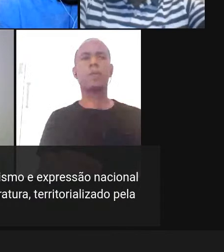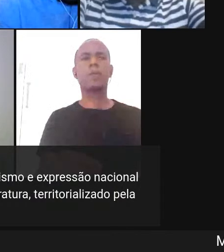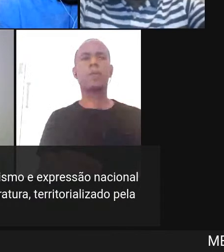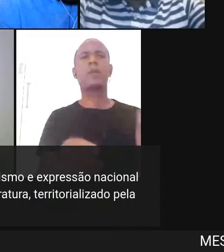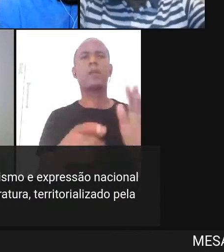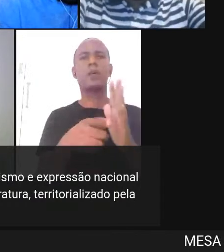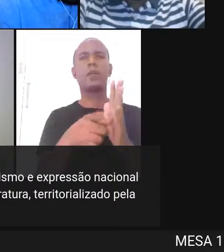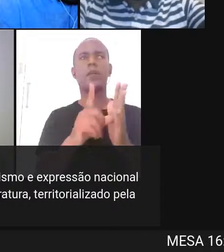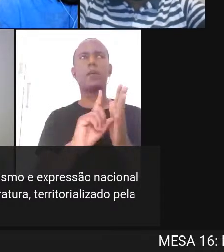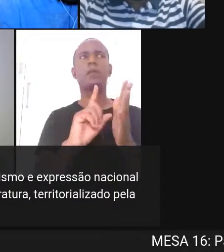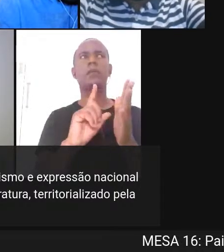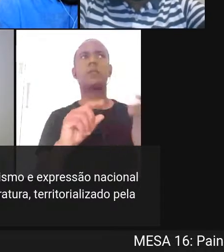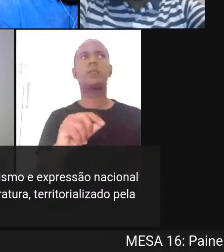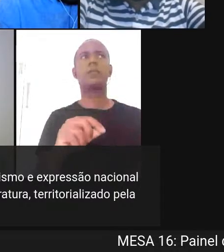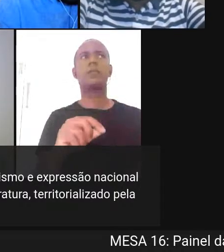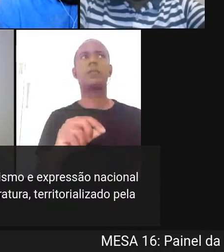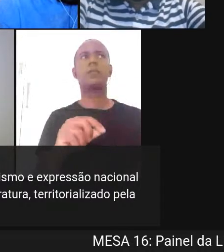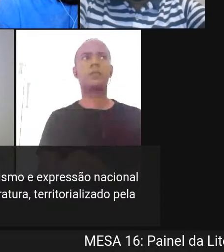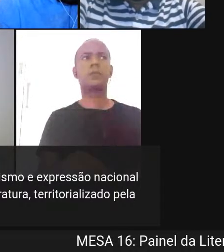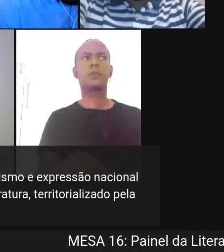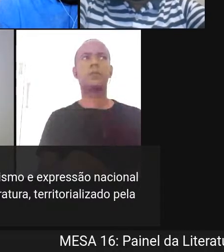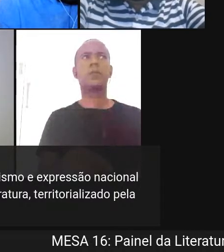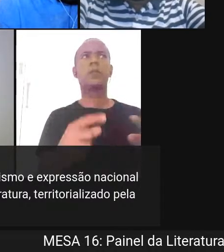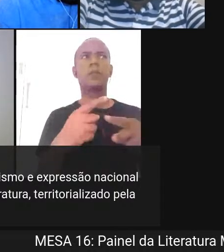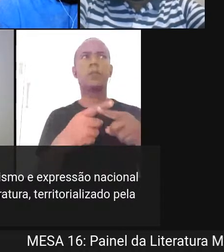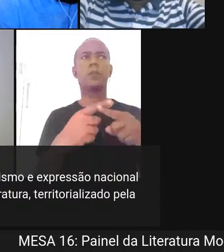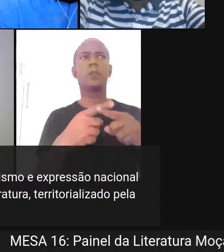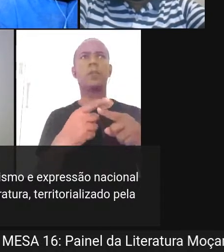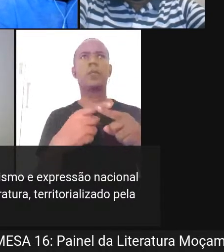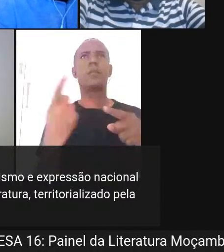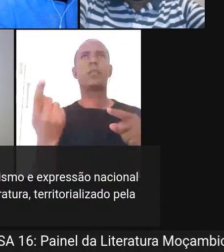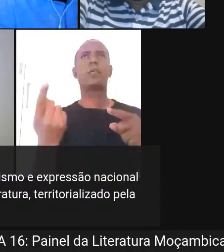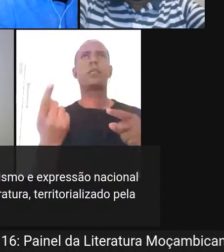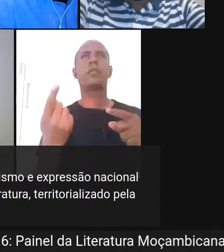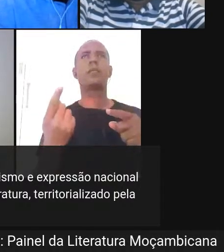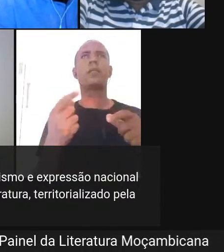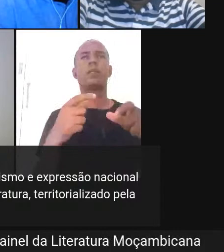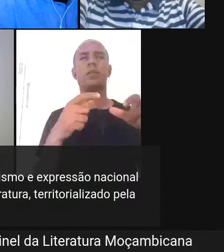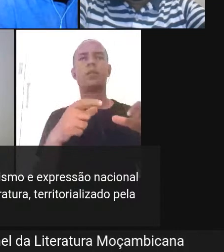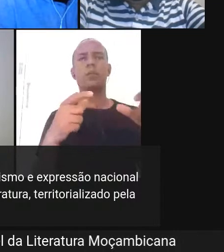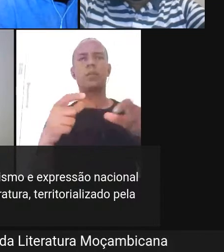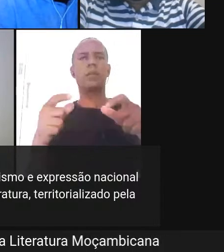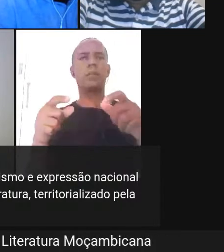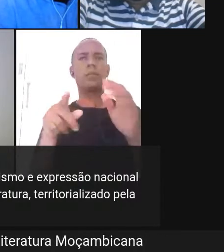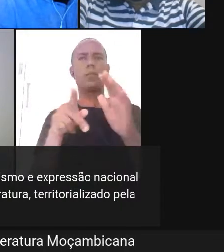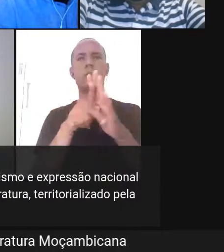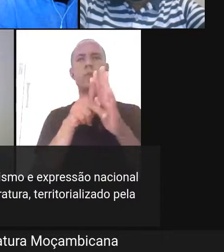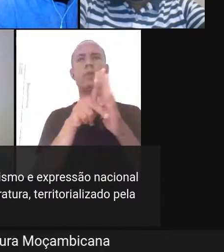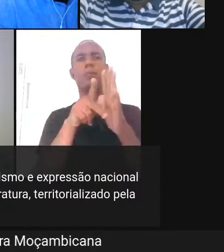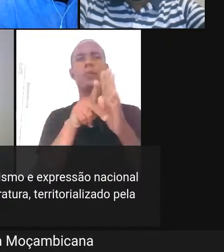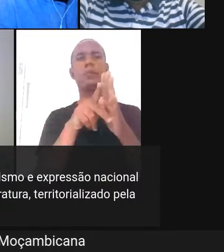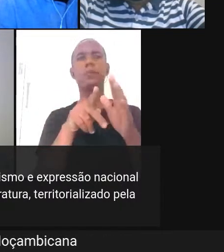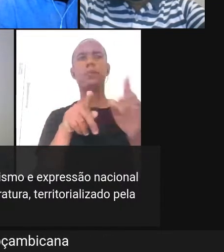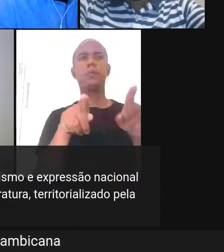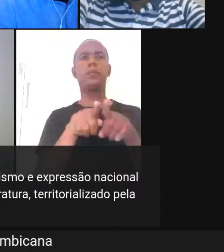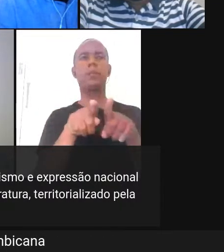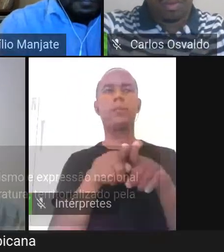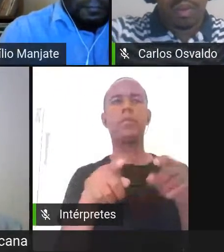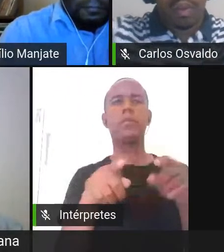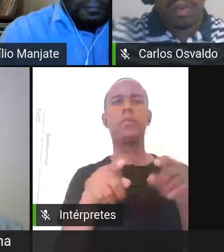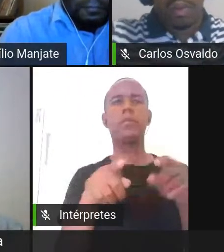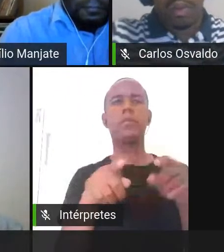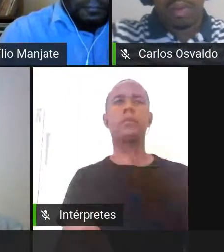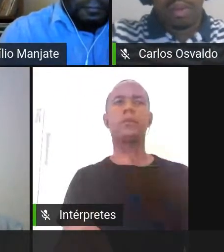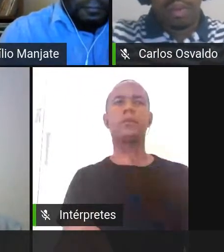Porque limita-se muito a uma geração, por exemplo, da ilha de Moçambique, o Carlos